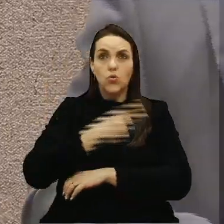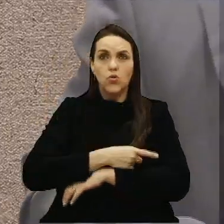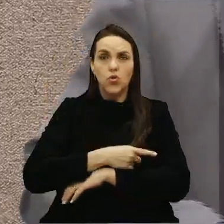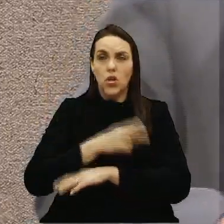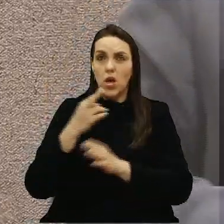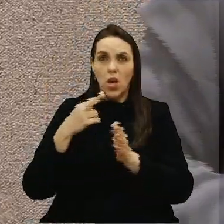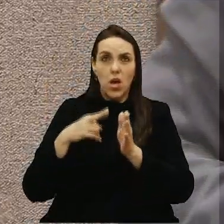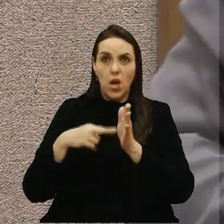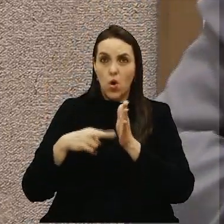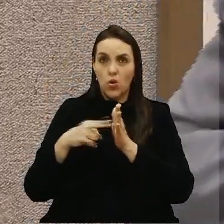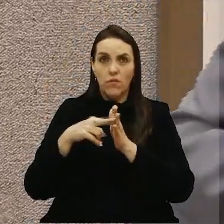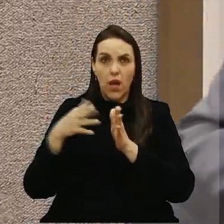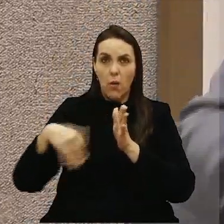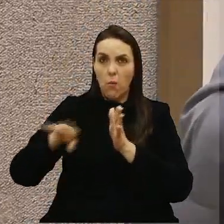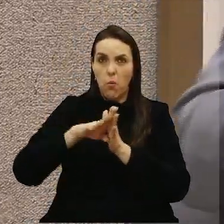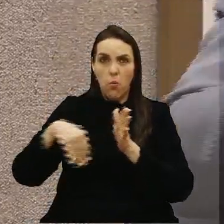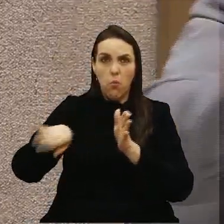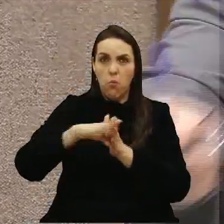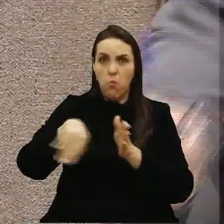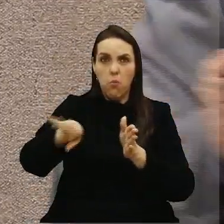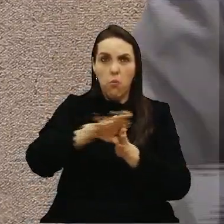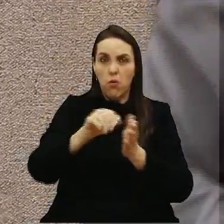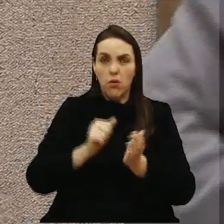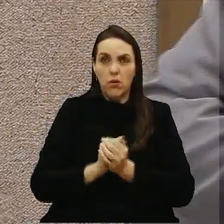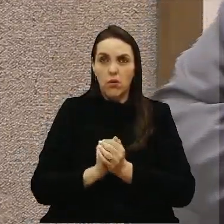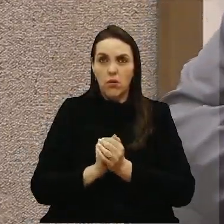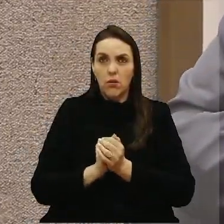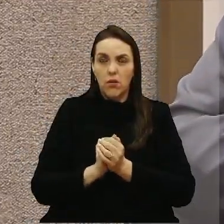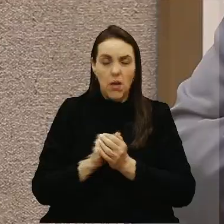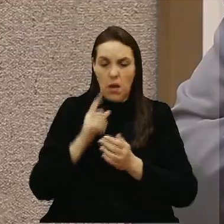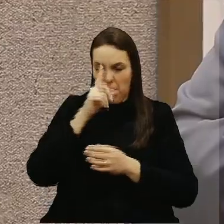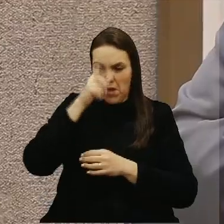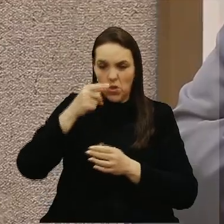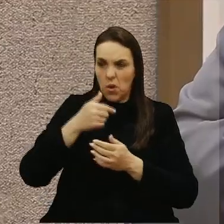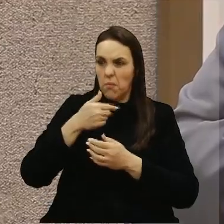de todo lado. Foi mandado alguém de volta?